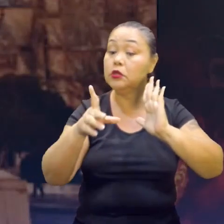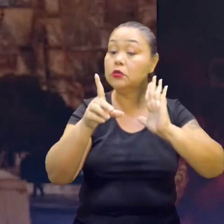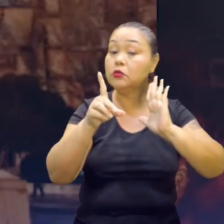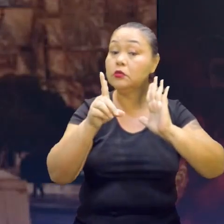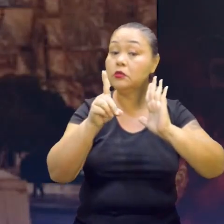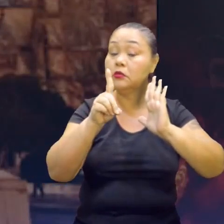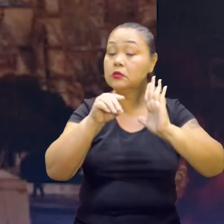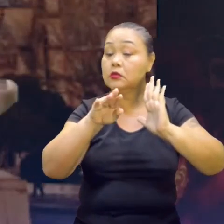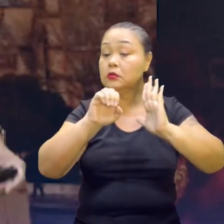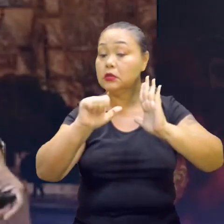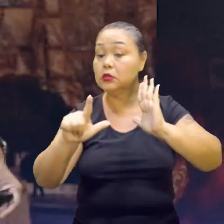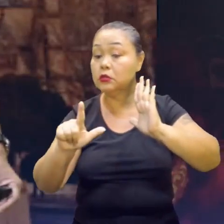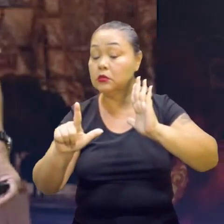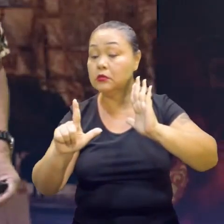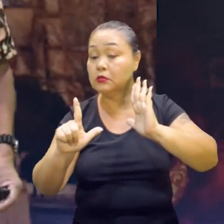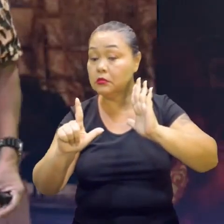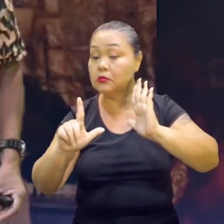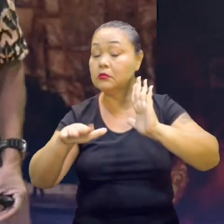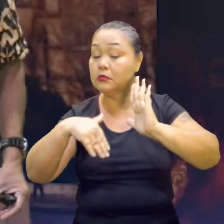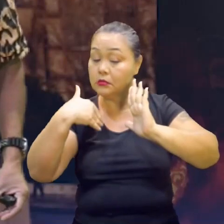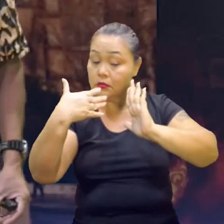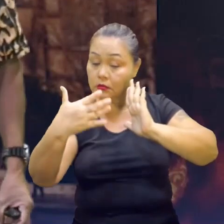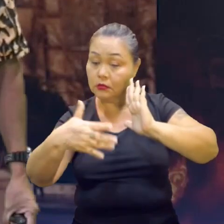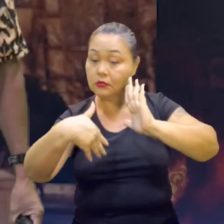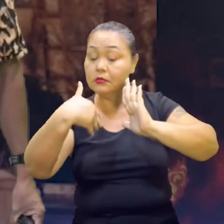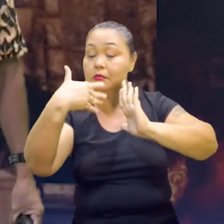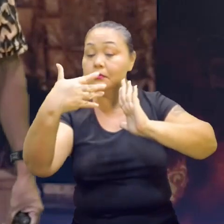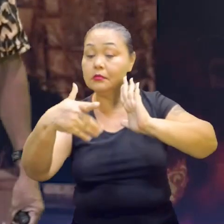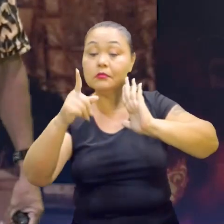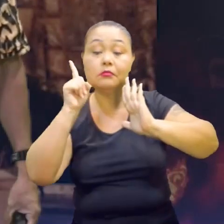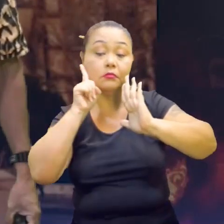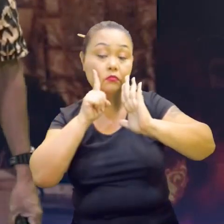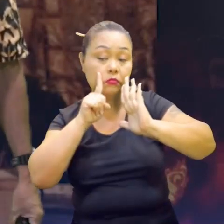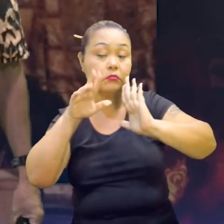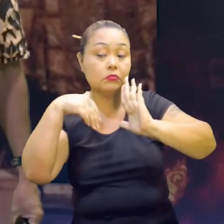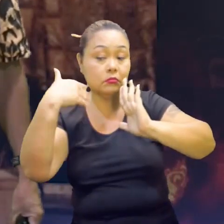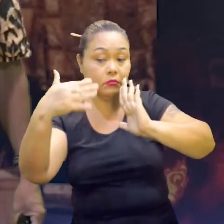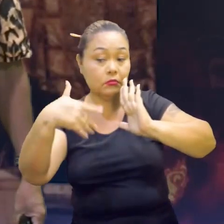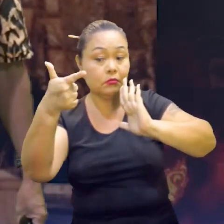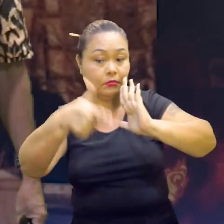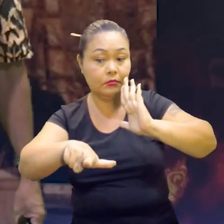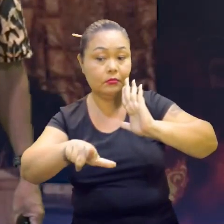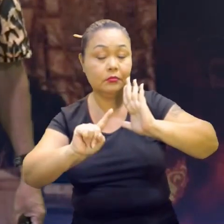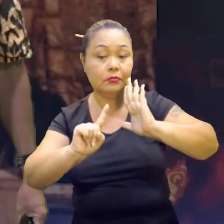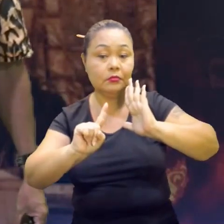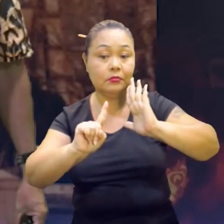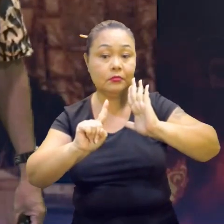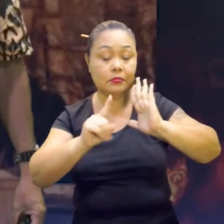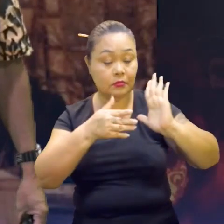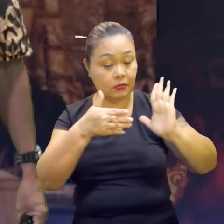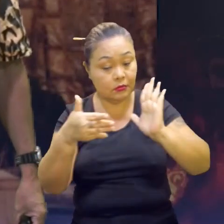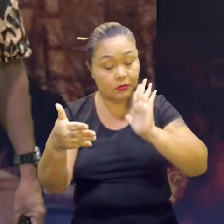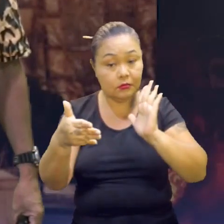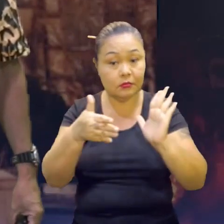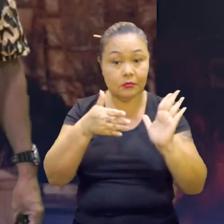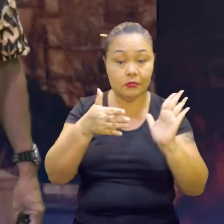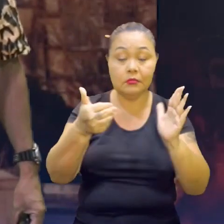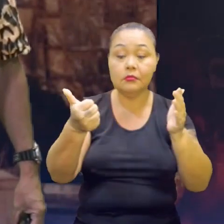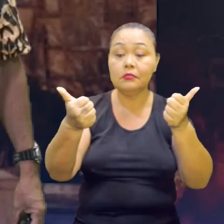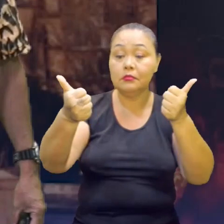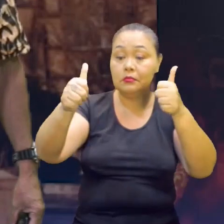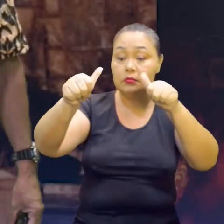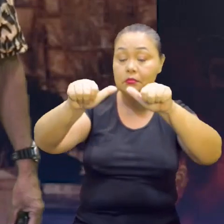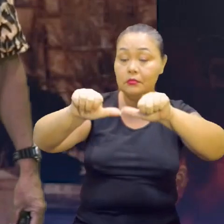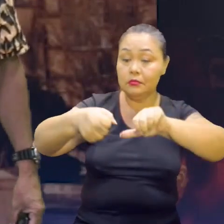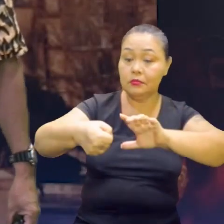E isso começa a respirar novamente. Mas o entendimento foi esse. A queda da Bolsa de